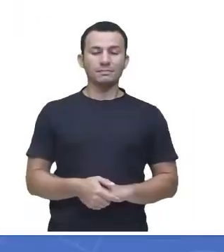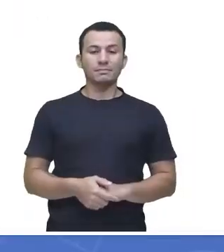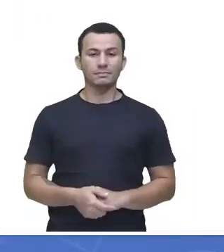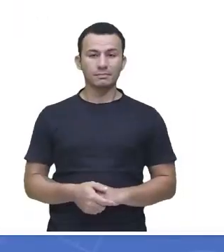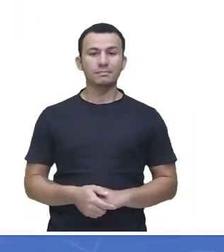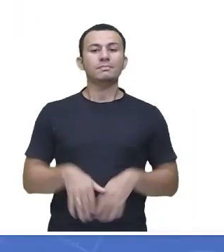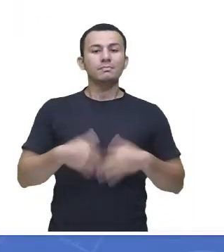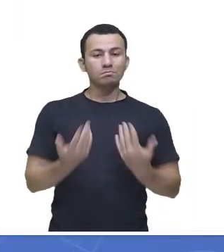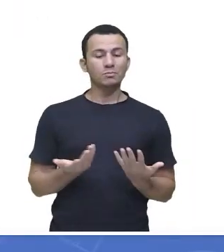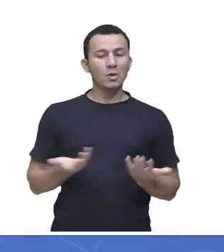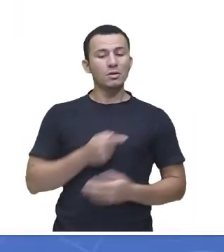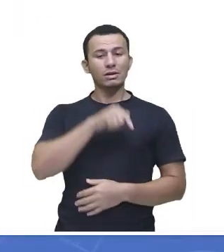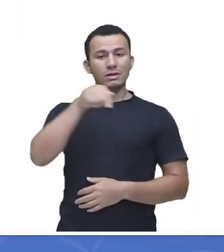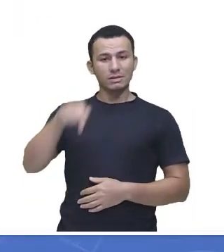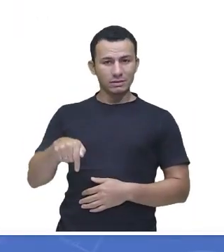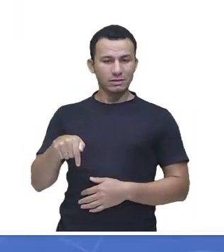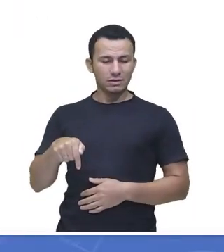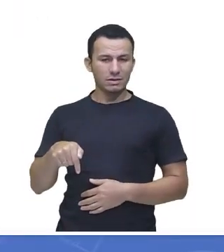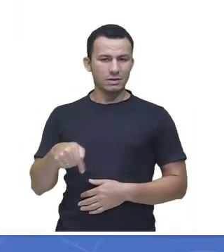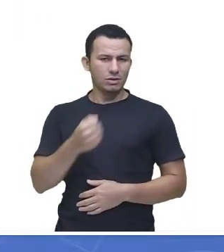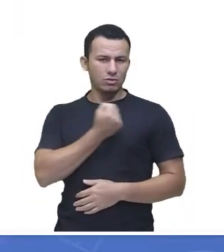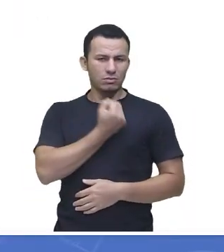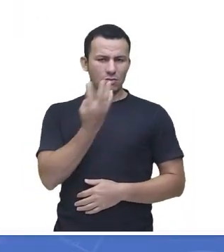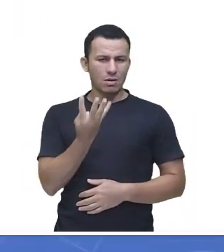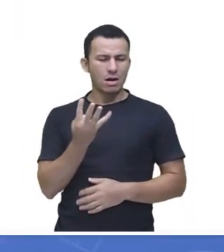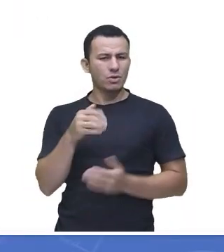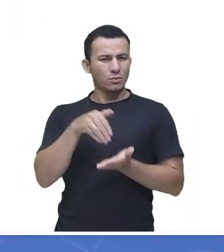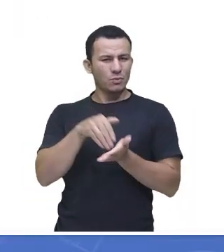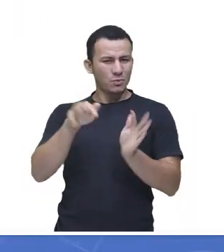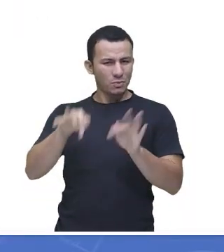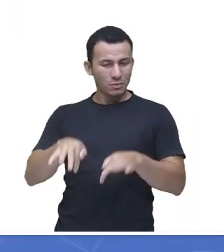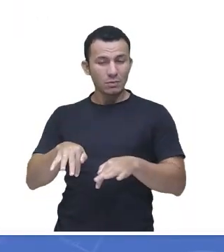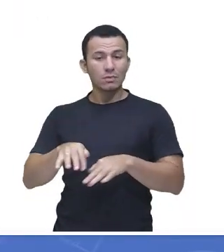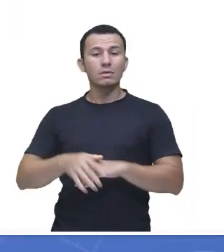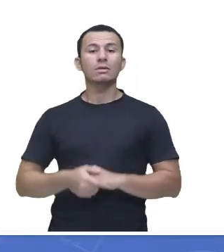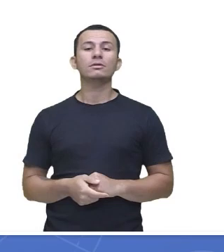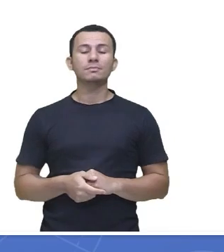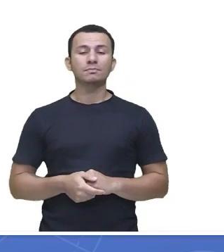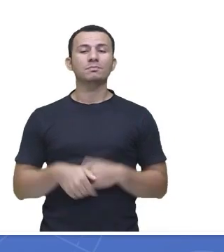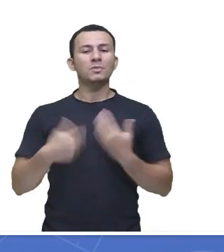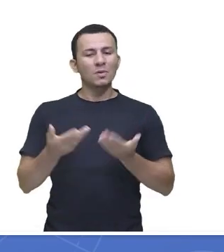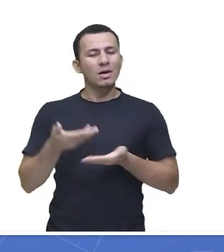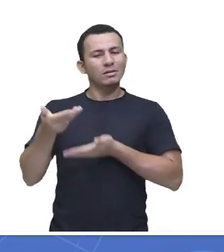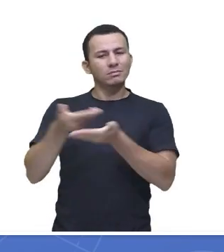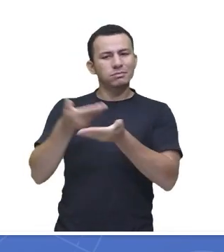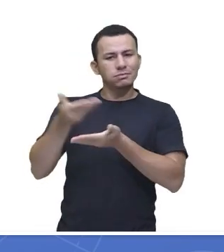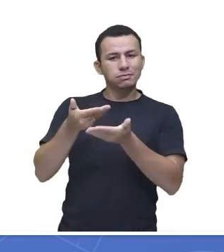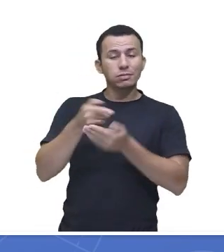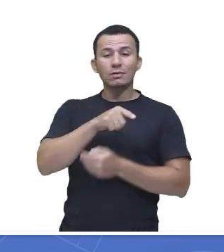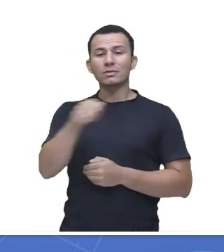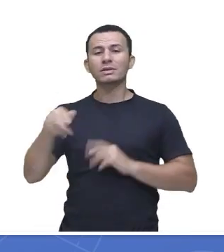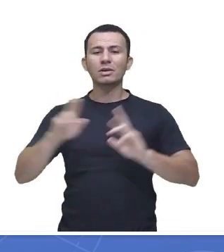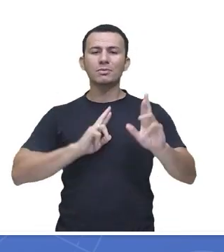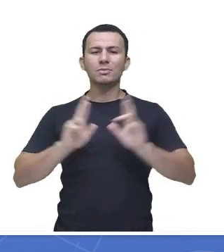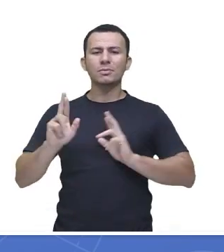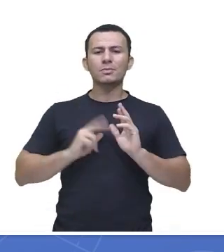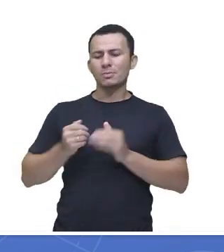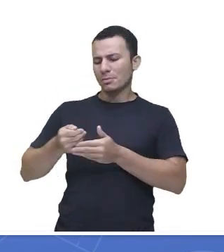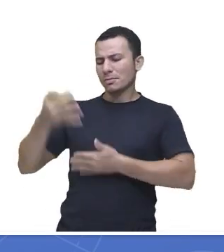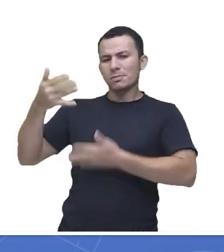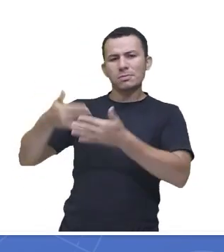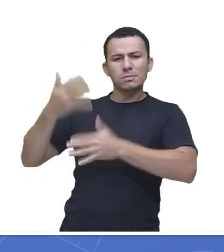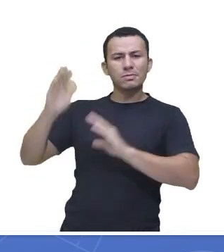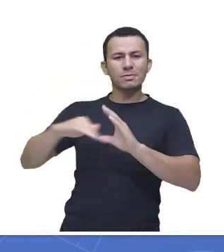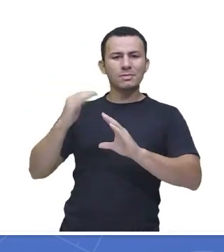Então, retornamos para finalizarmos este nosso exercitando com a última questão e vamos começar pelas respostas de vocês.